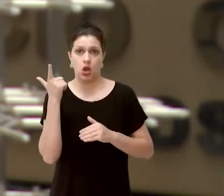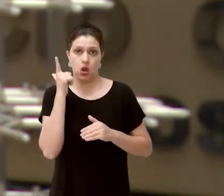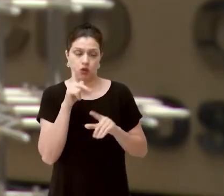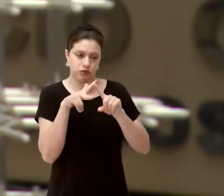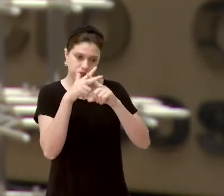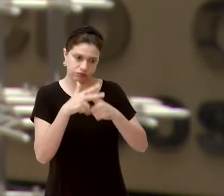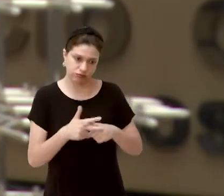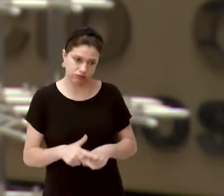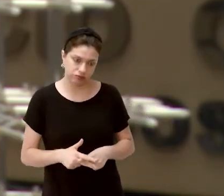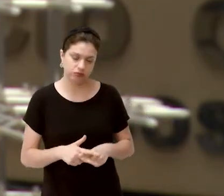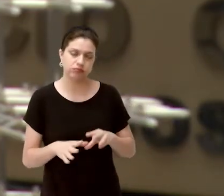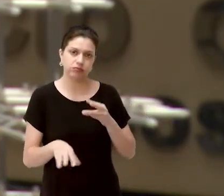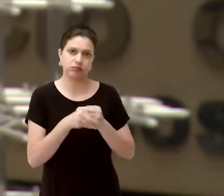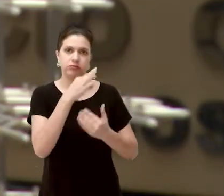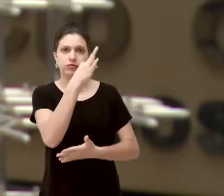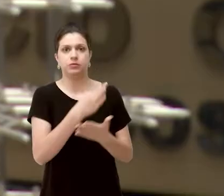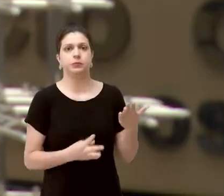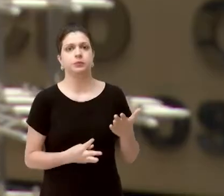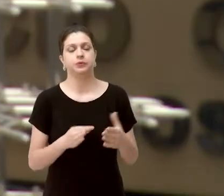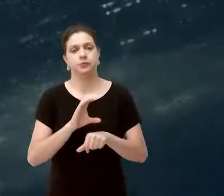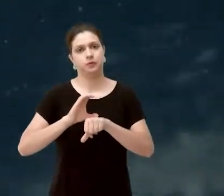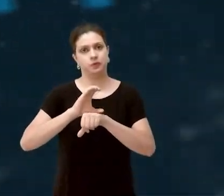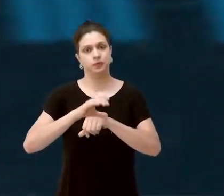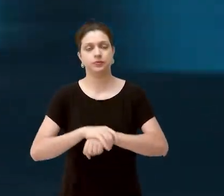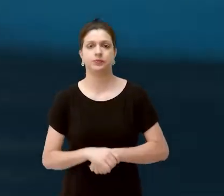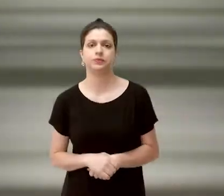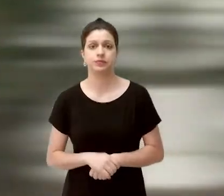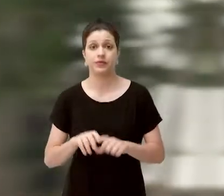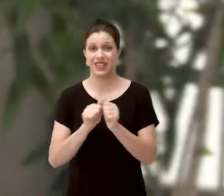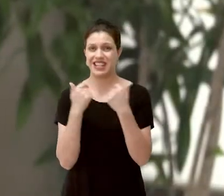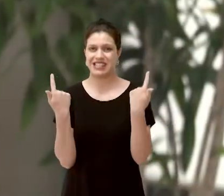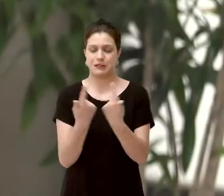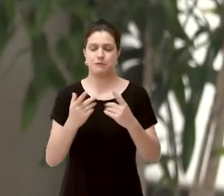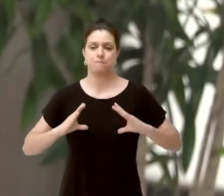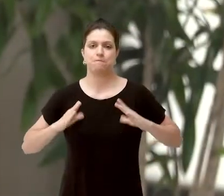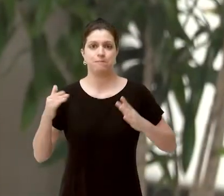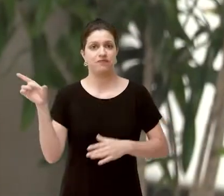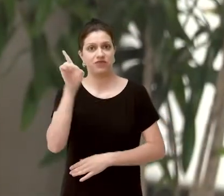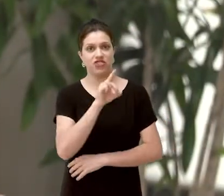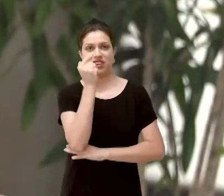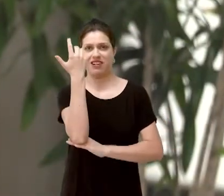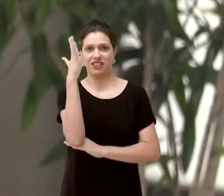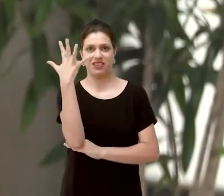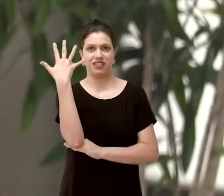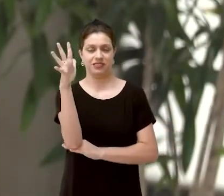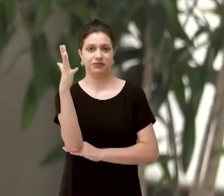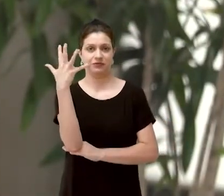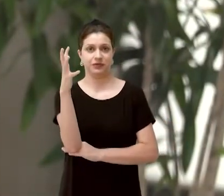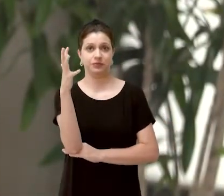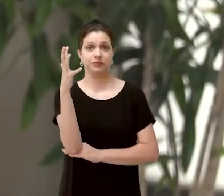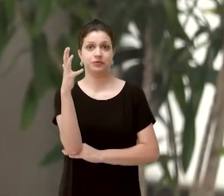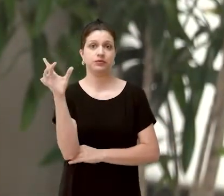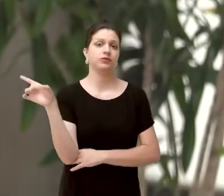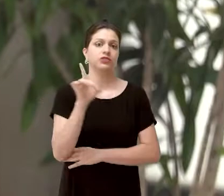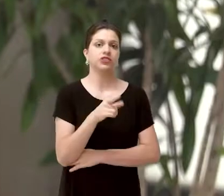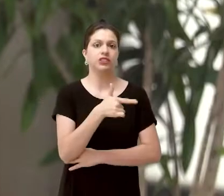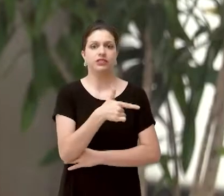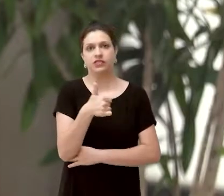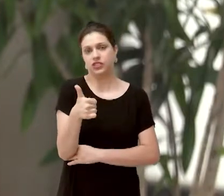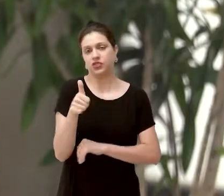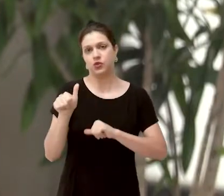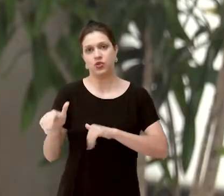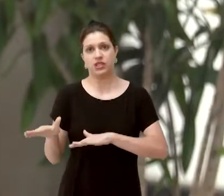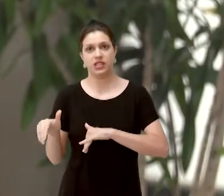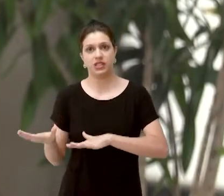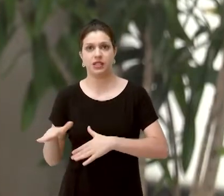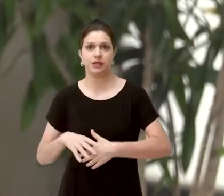deputados para que emendas à Constituição sejam incorporadas. A Assembleia comemorou o Dia da Árvore, celebrado